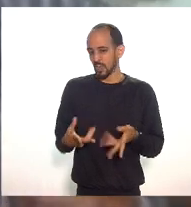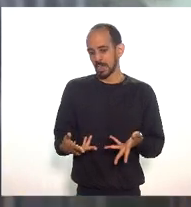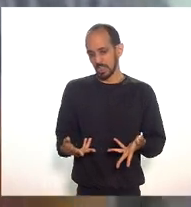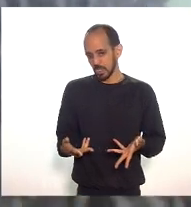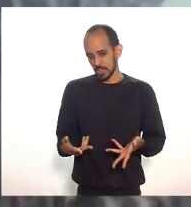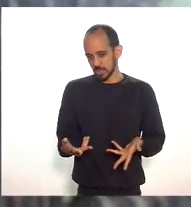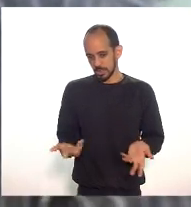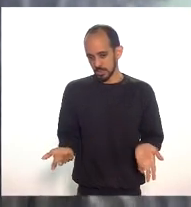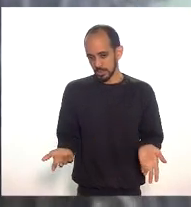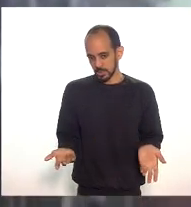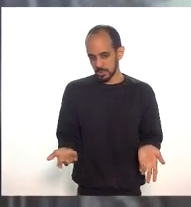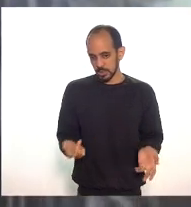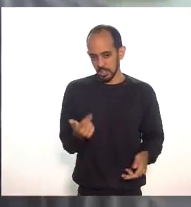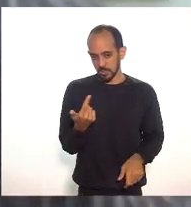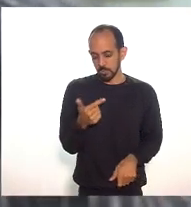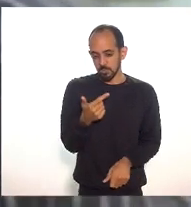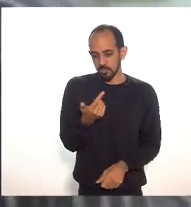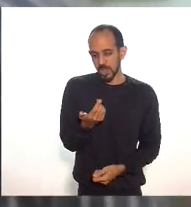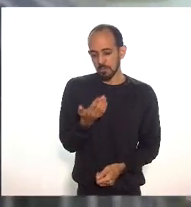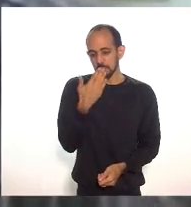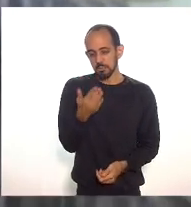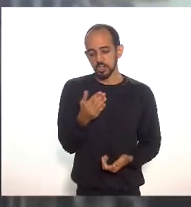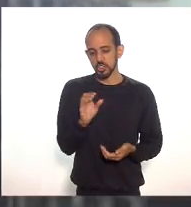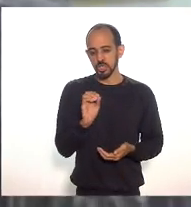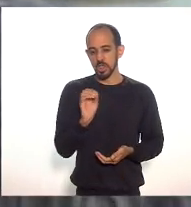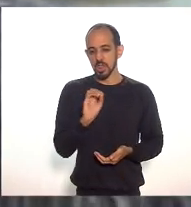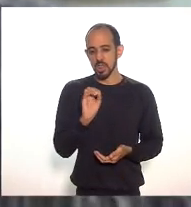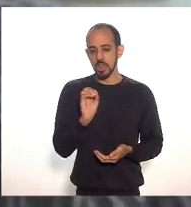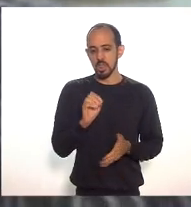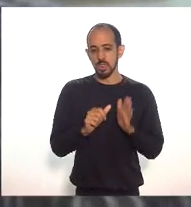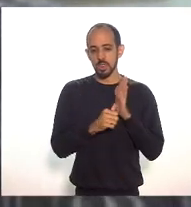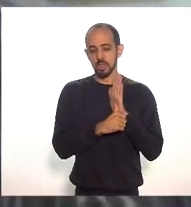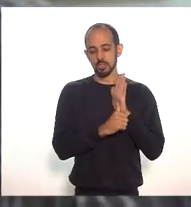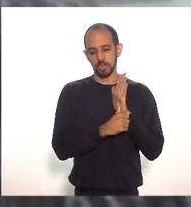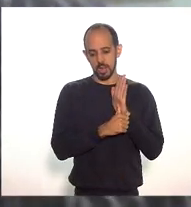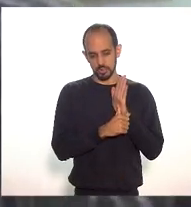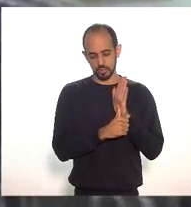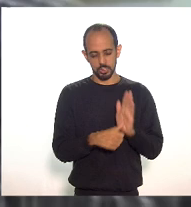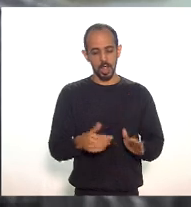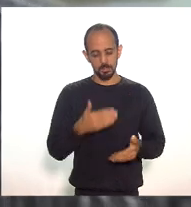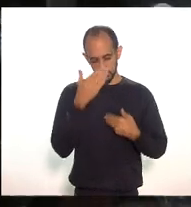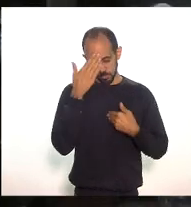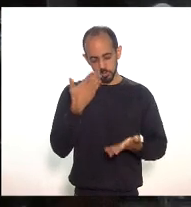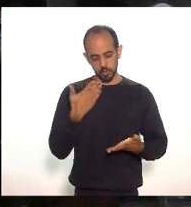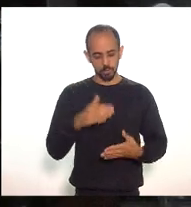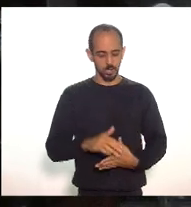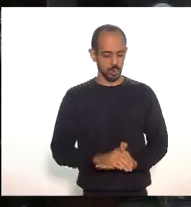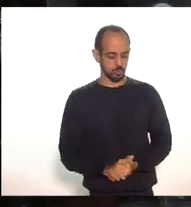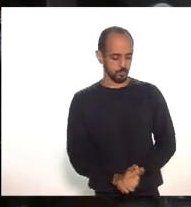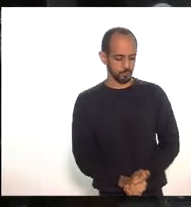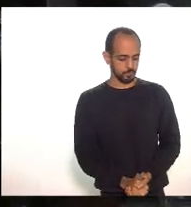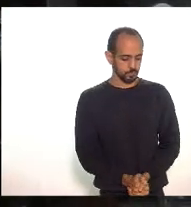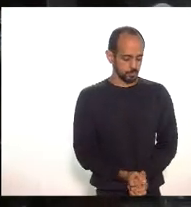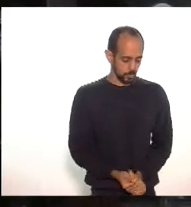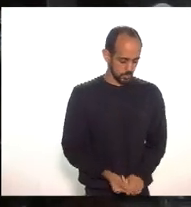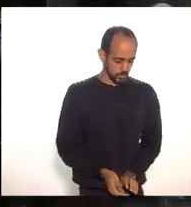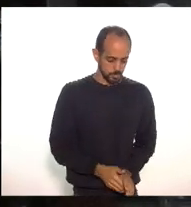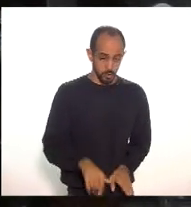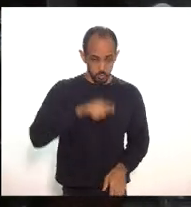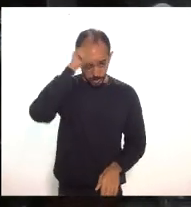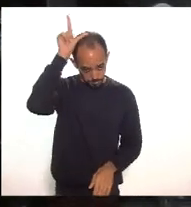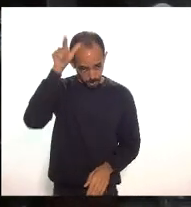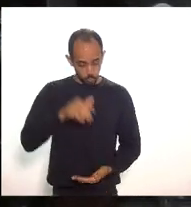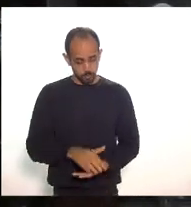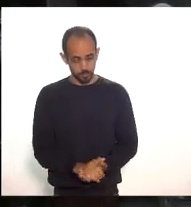esse tipo de unicórnio e não perde nenhuma identificação tem dito Muito obrigado te abençoe obrigado Deputado Luiz Paulo